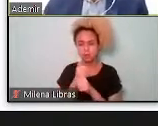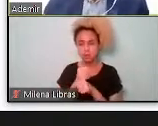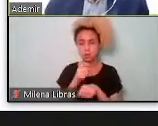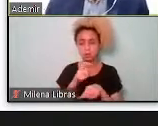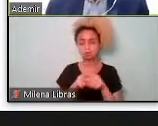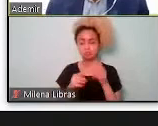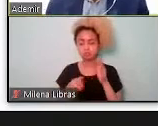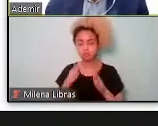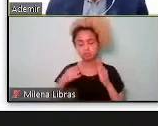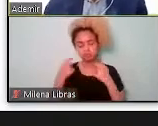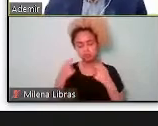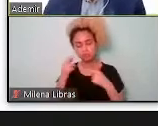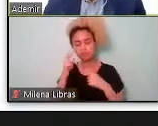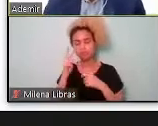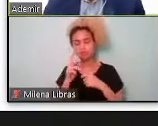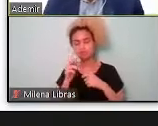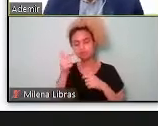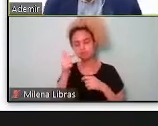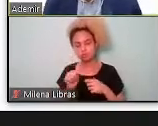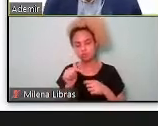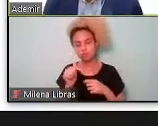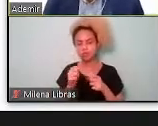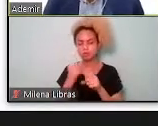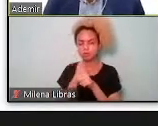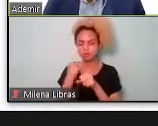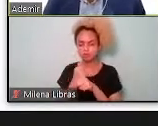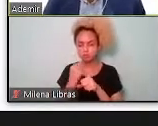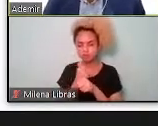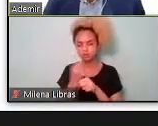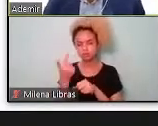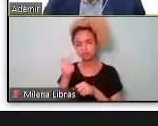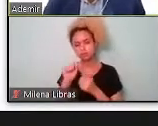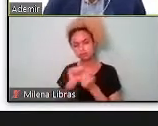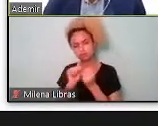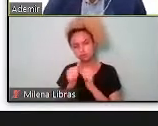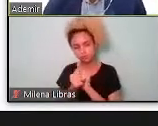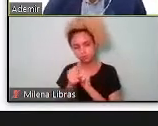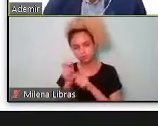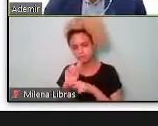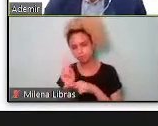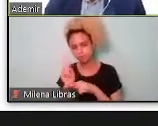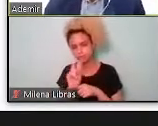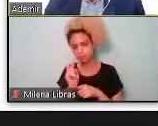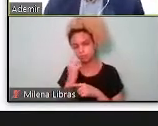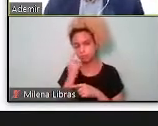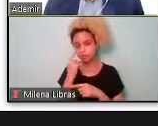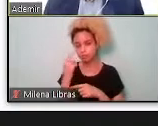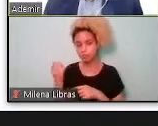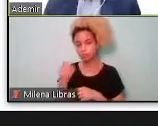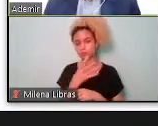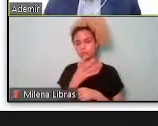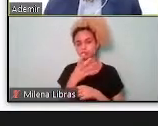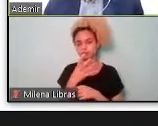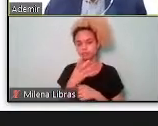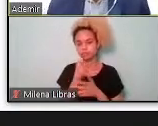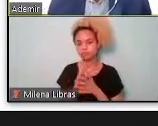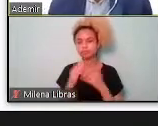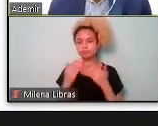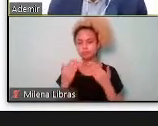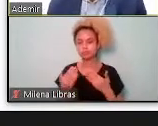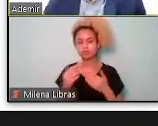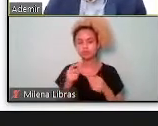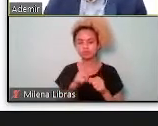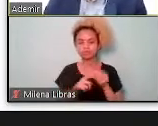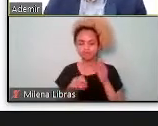rever, fazer uma reforma, adaptações, vistoria para ter um novo habitat. Então, estava nessa